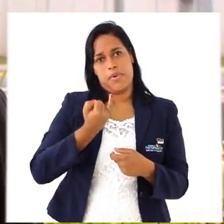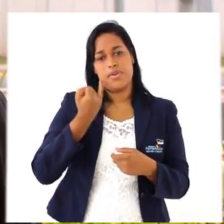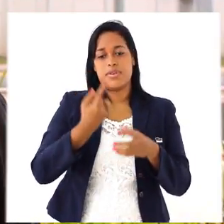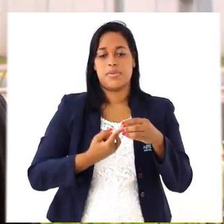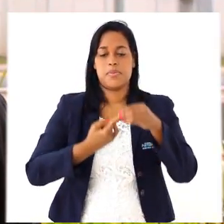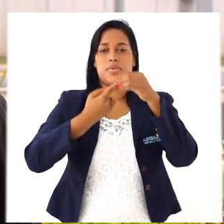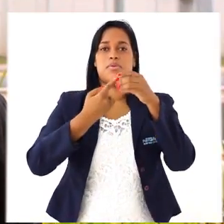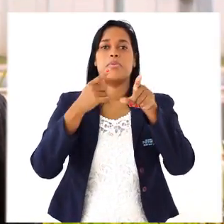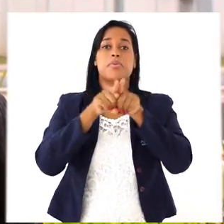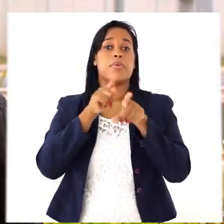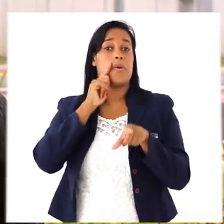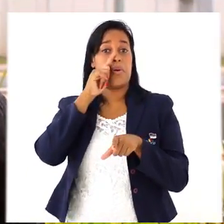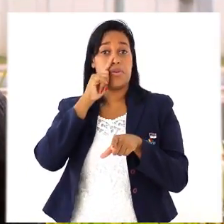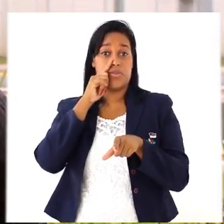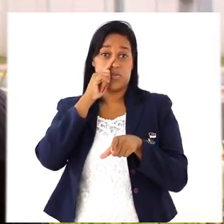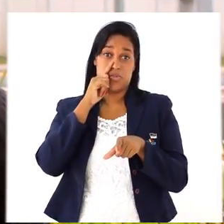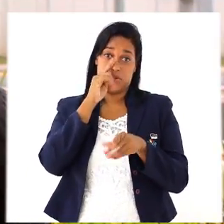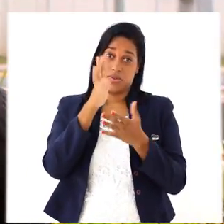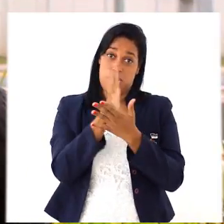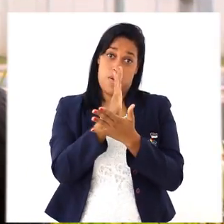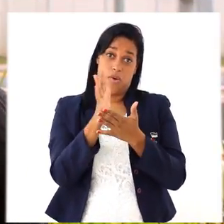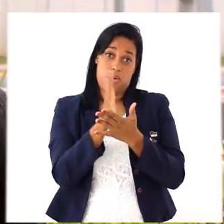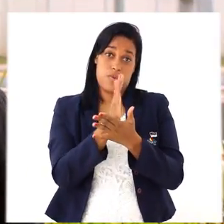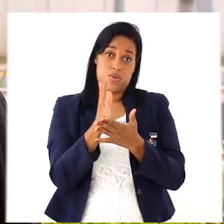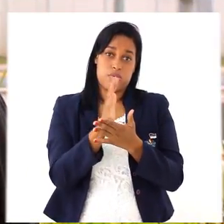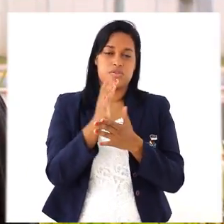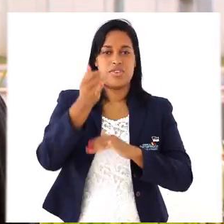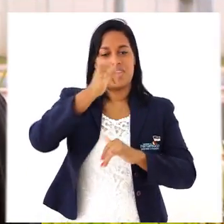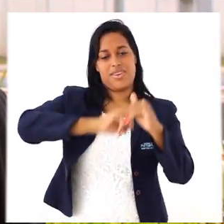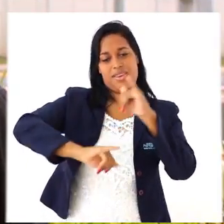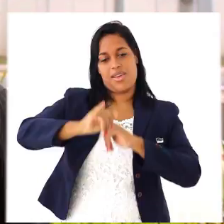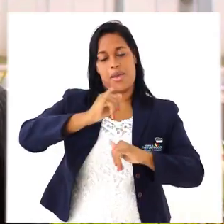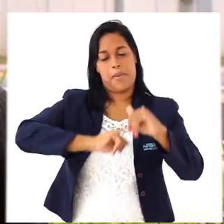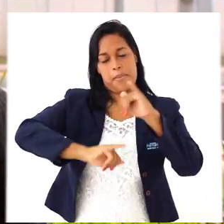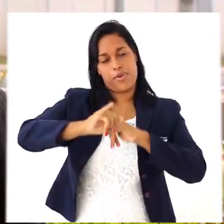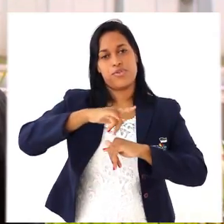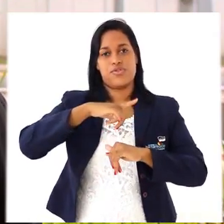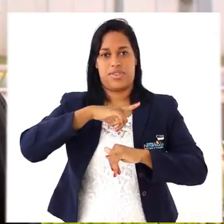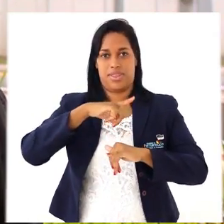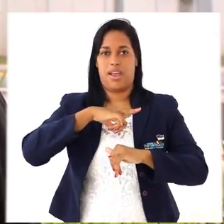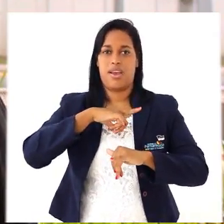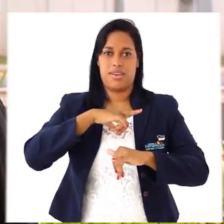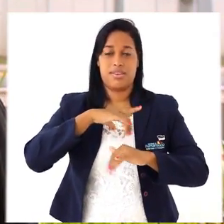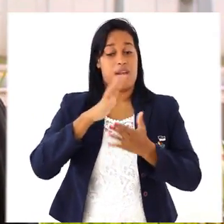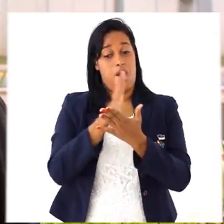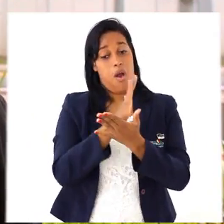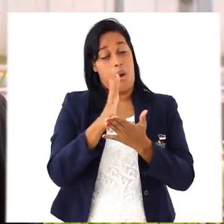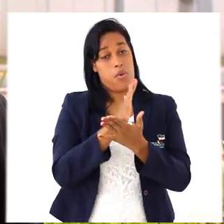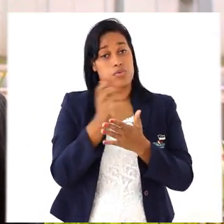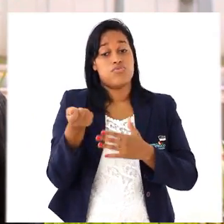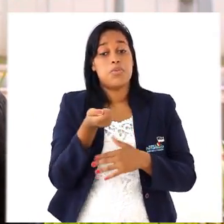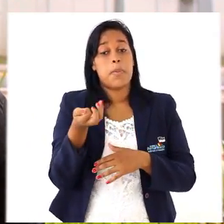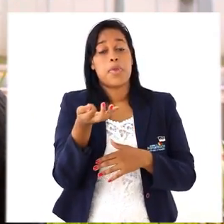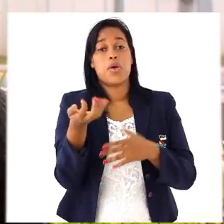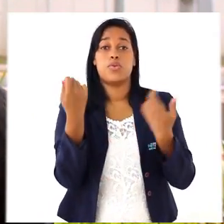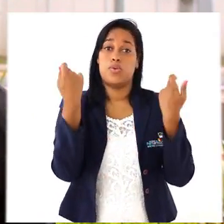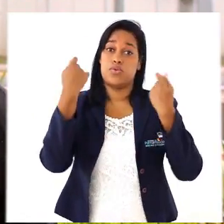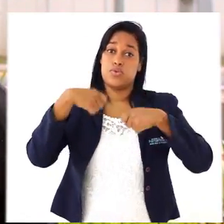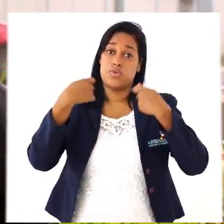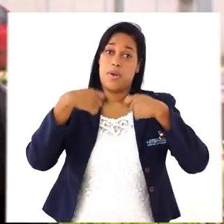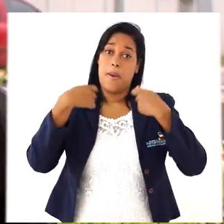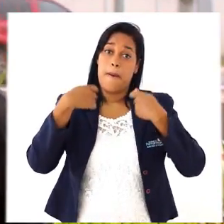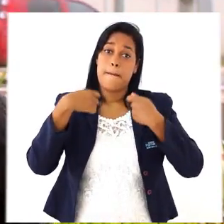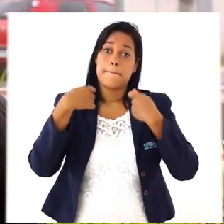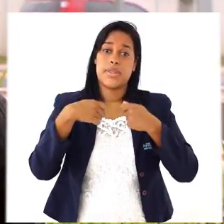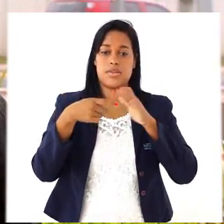para a questão dos riscos, os riscos químicos que a gente viu. Um produto químico, um agrotóxico, por exemplo, ele tem que ter uma embalagem